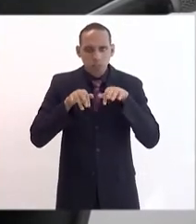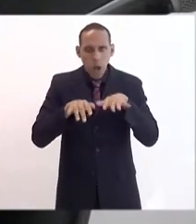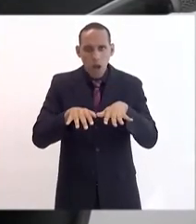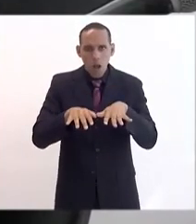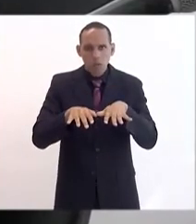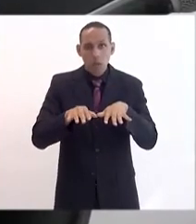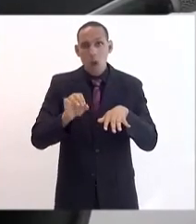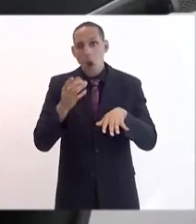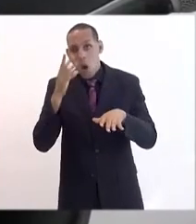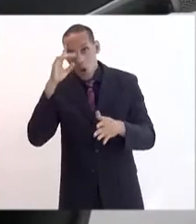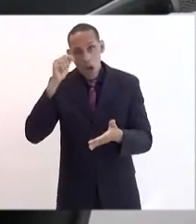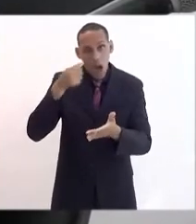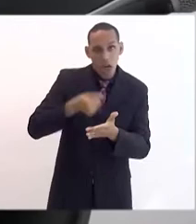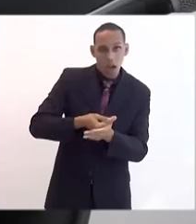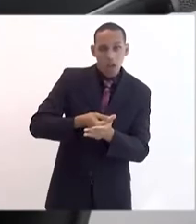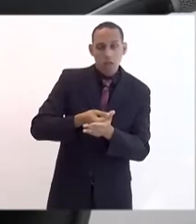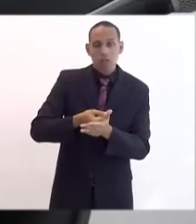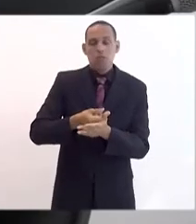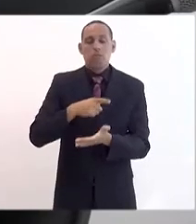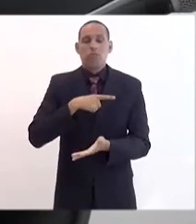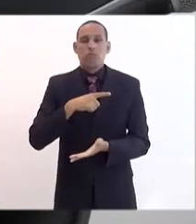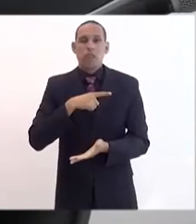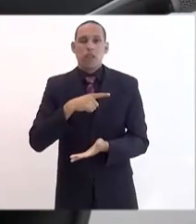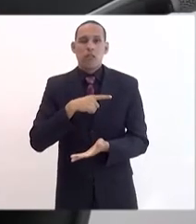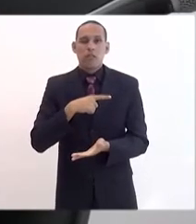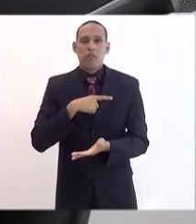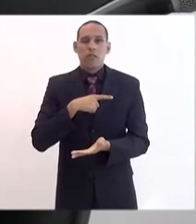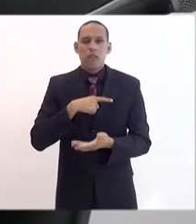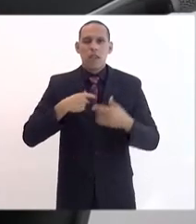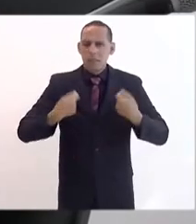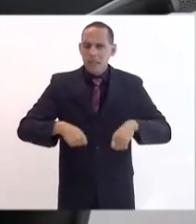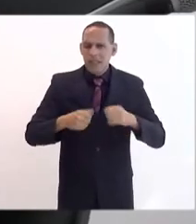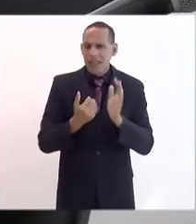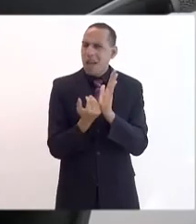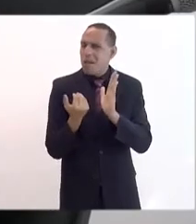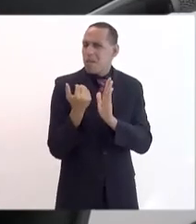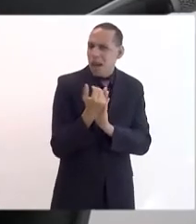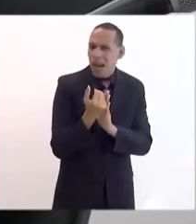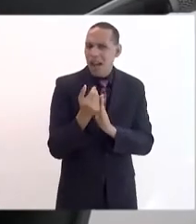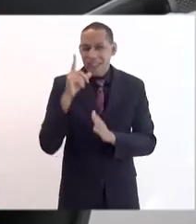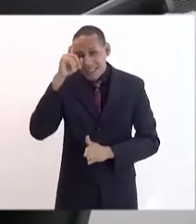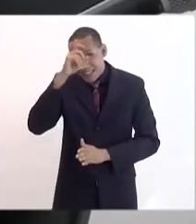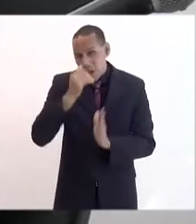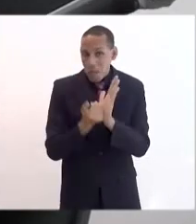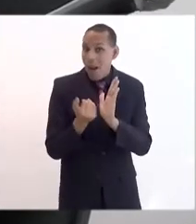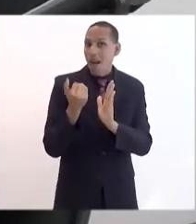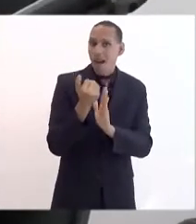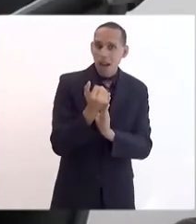no nosso entendimento, um pouco mais de uma necessidade de complexidade,